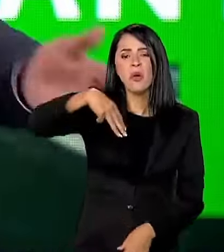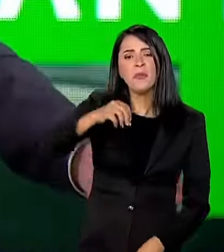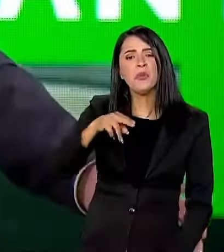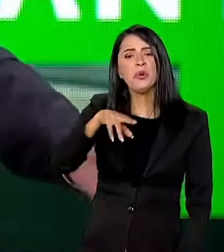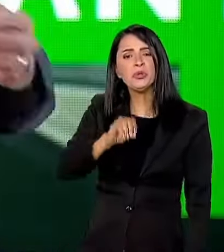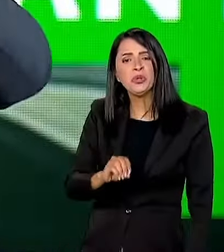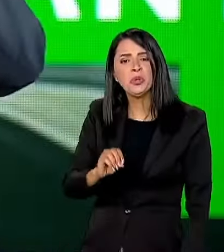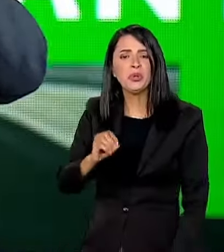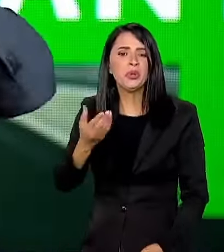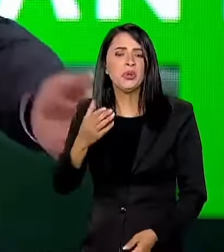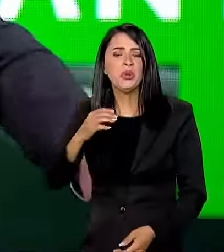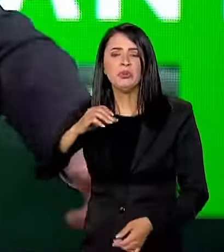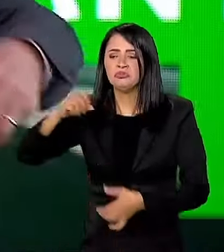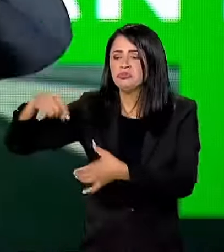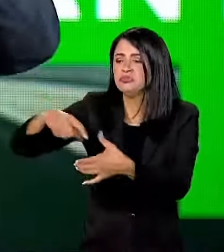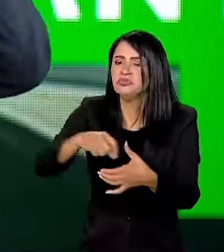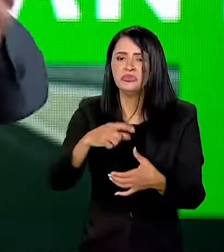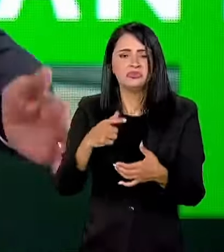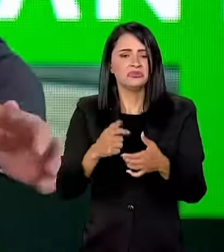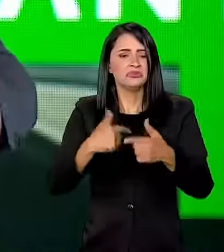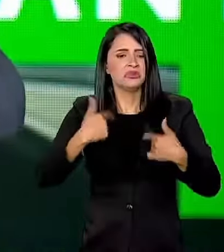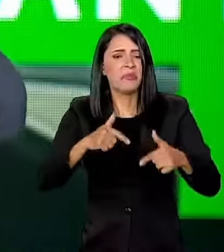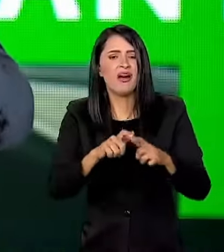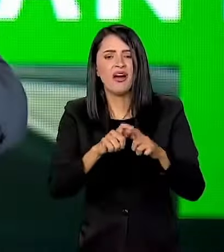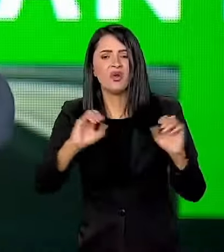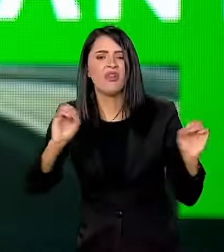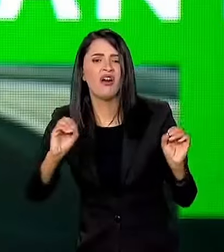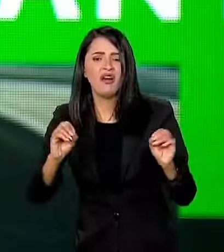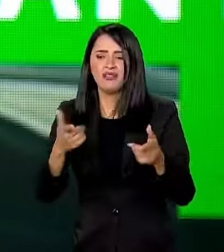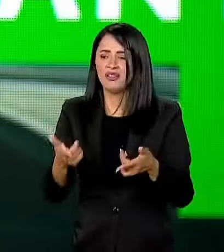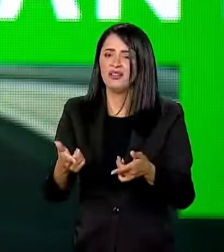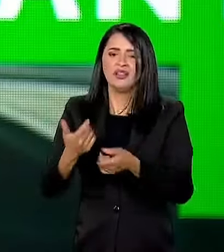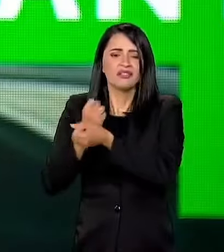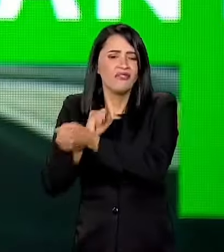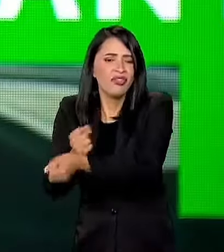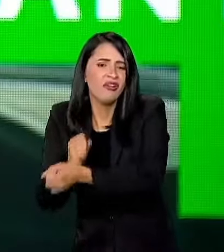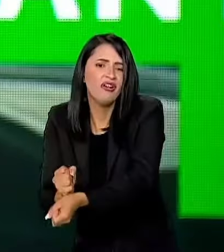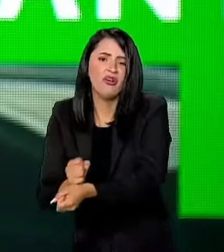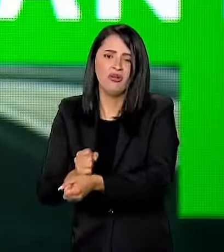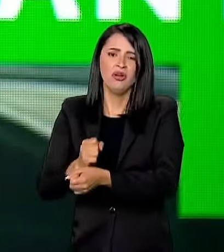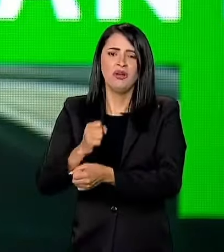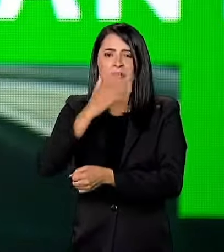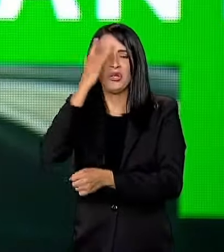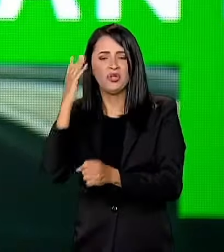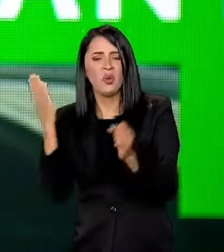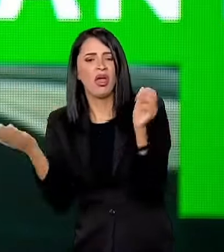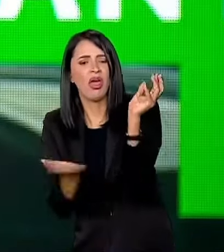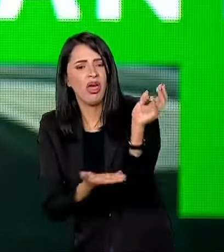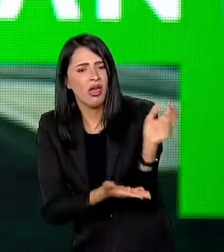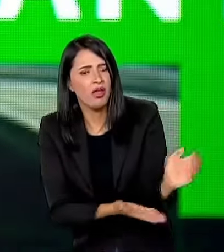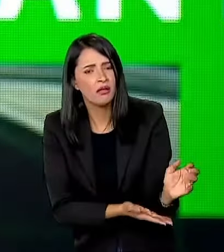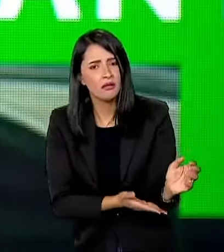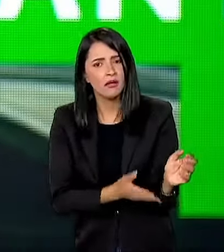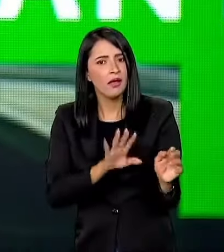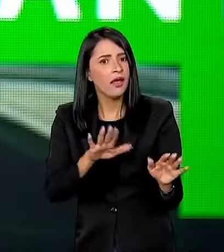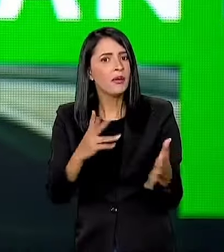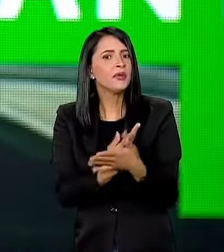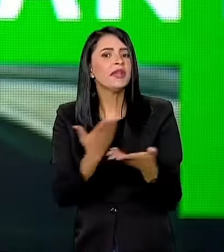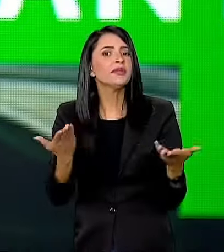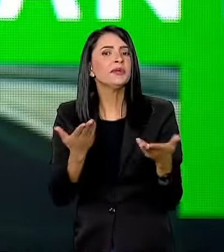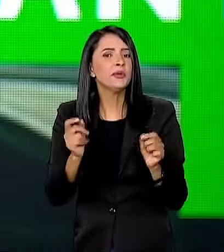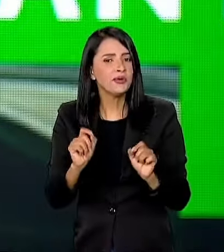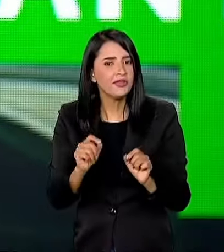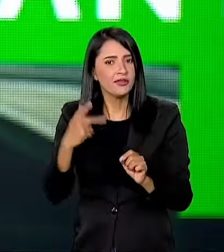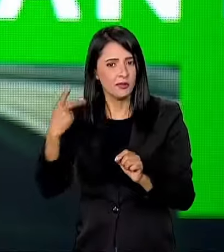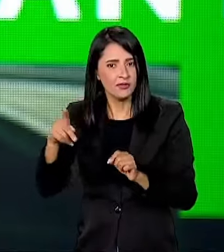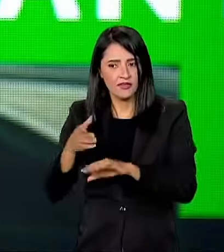que gera escravidão, que gera cortador de cana, que não tem... Aí o que acontece hoje? Hoje, quando você vai numa fazenda que